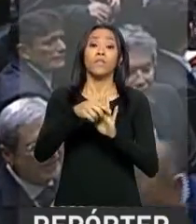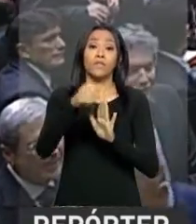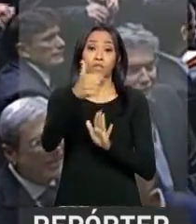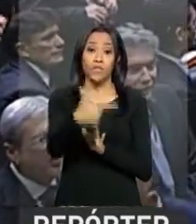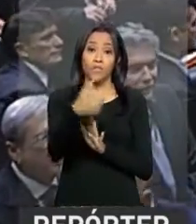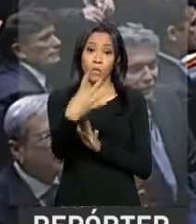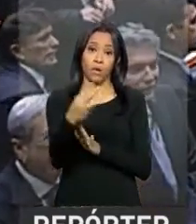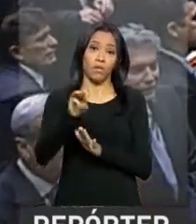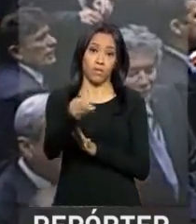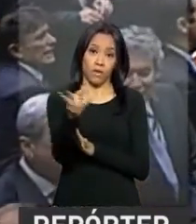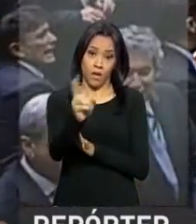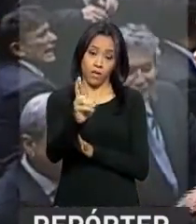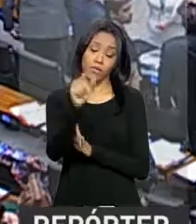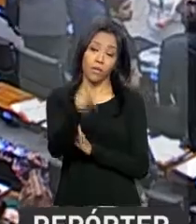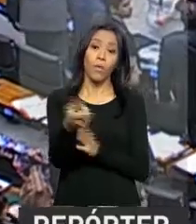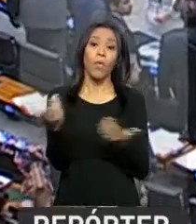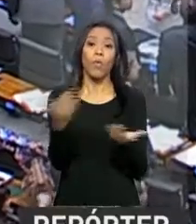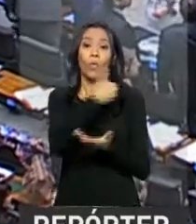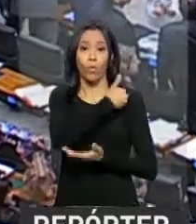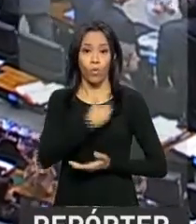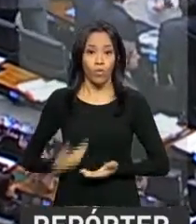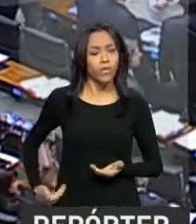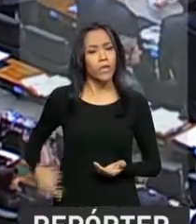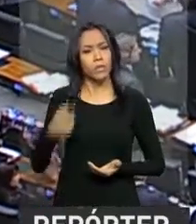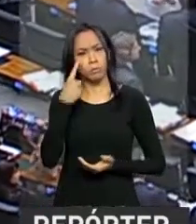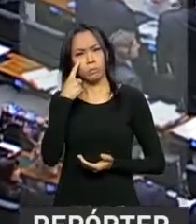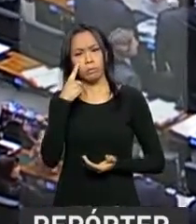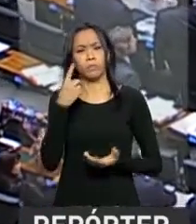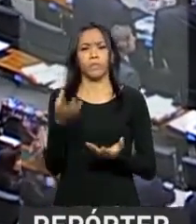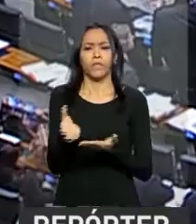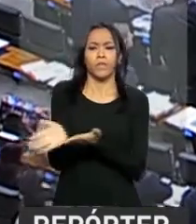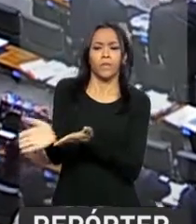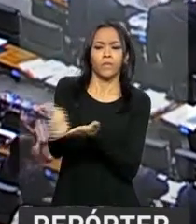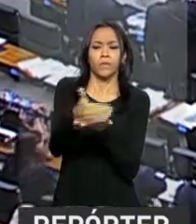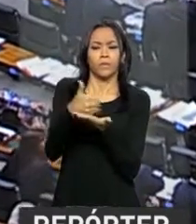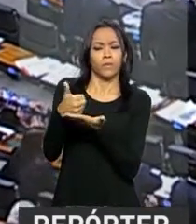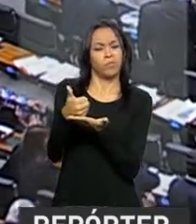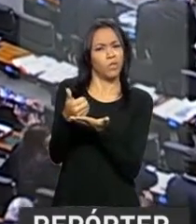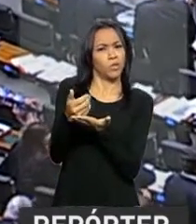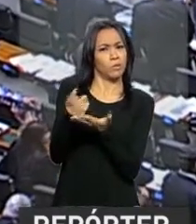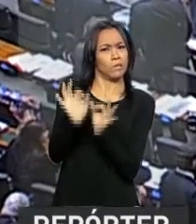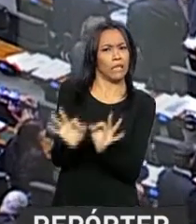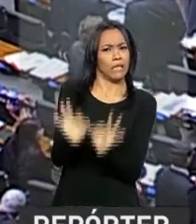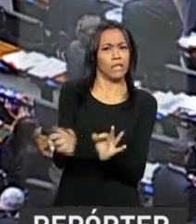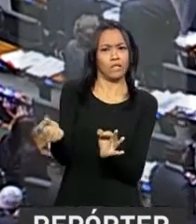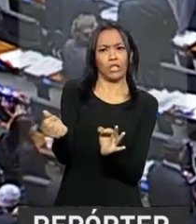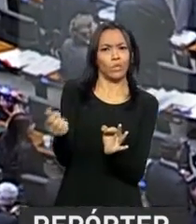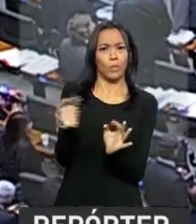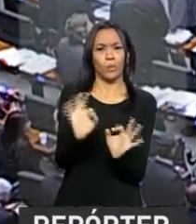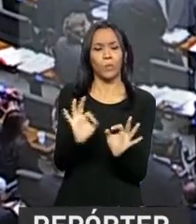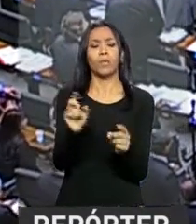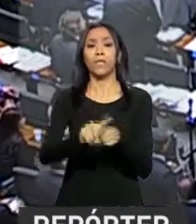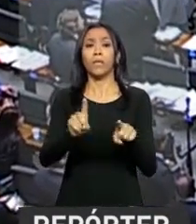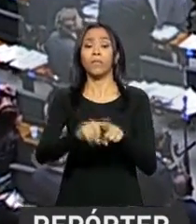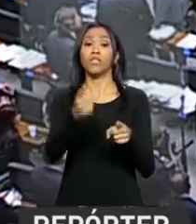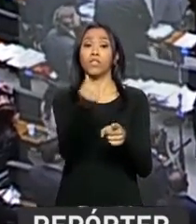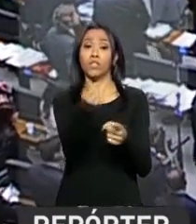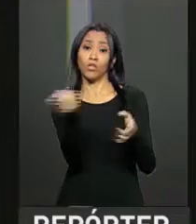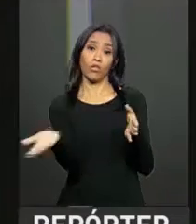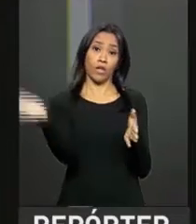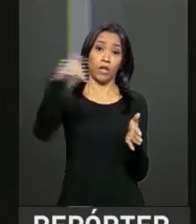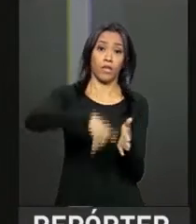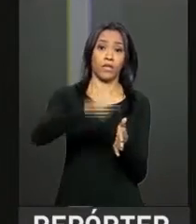novo cálculo, o governo levou em consideração algumas receitas que não eram certas e a repatriação de recursos do exterior que podem